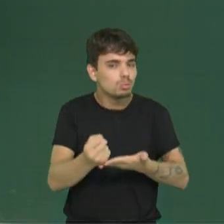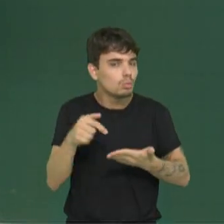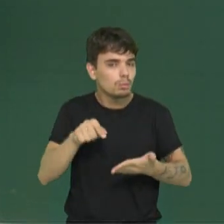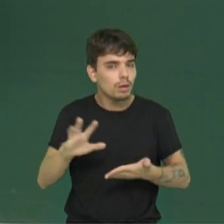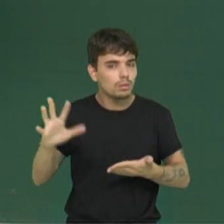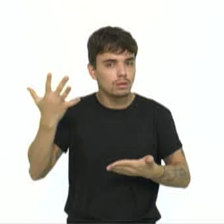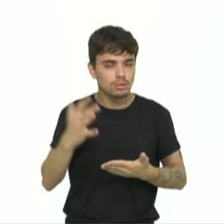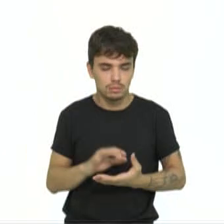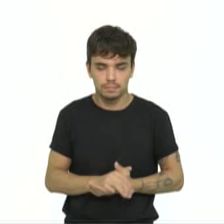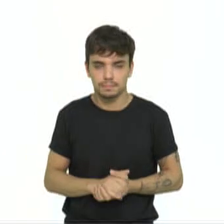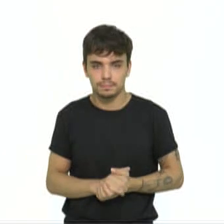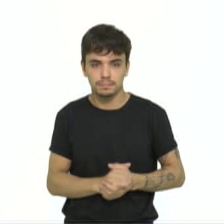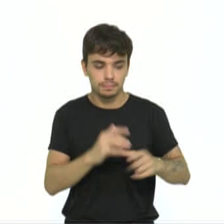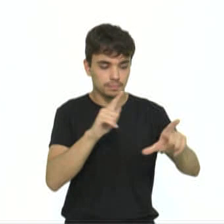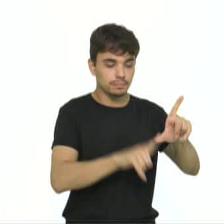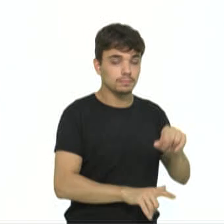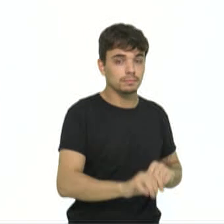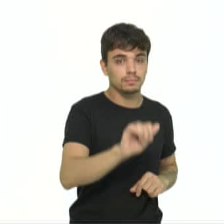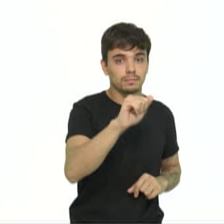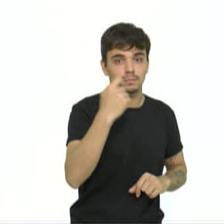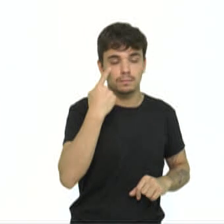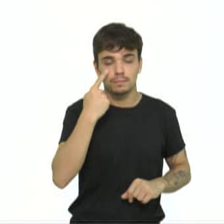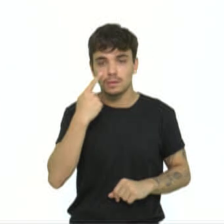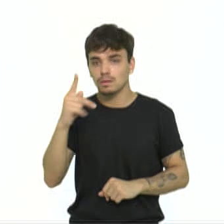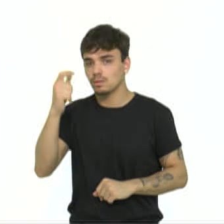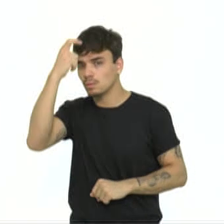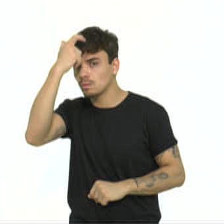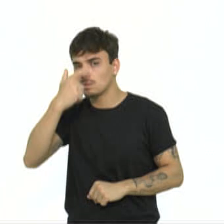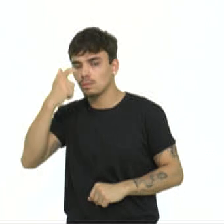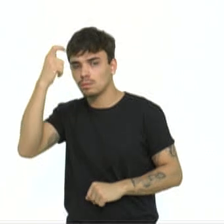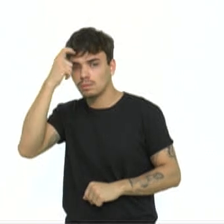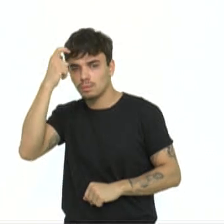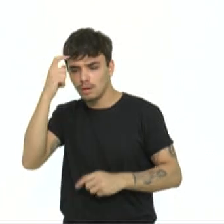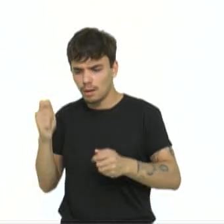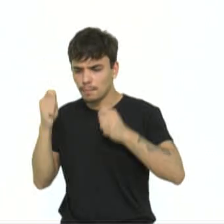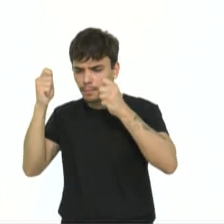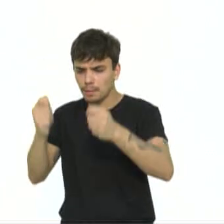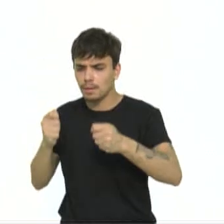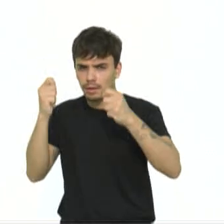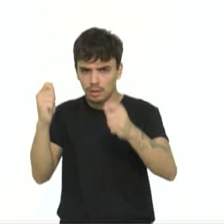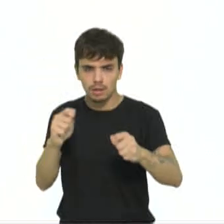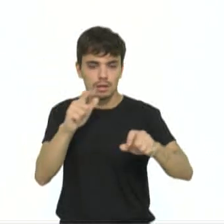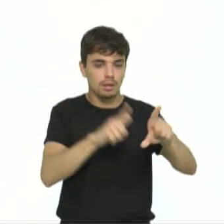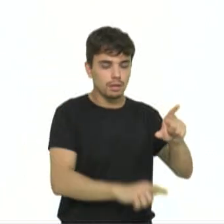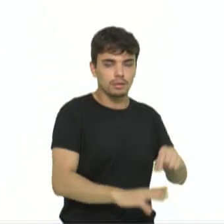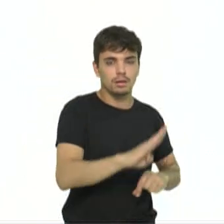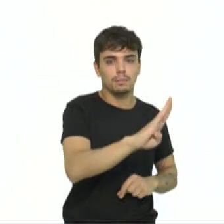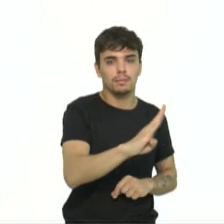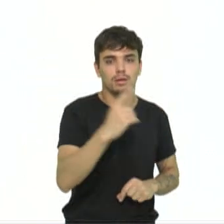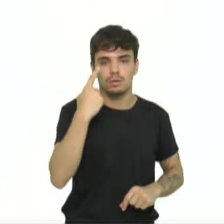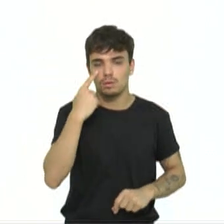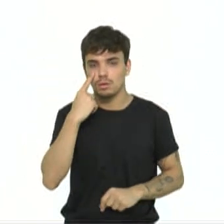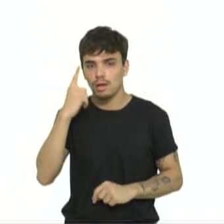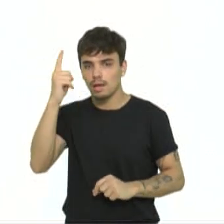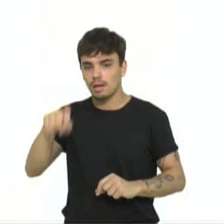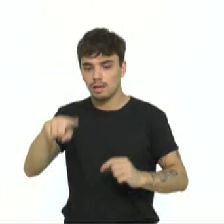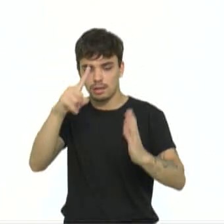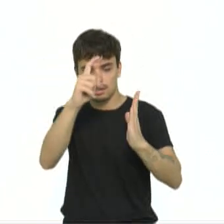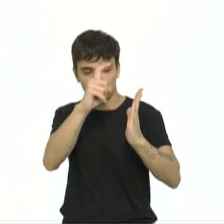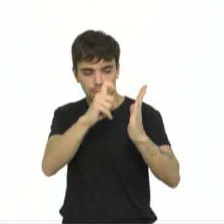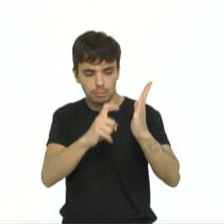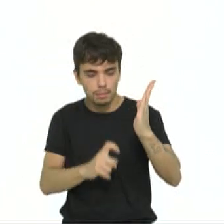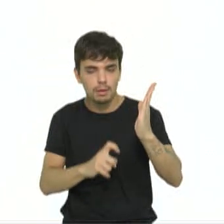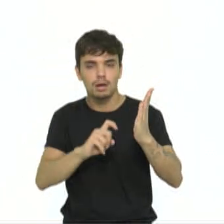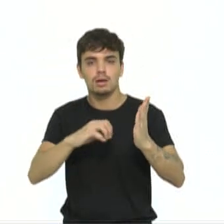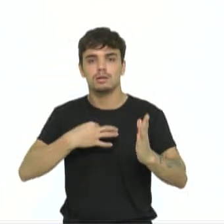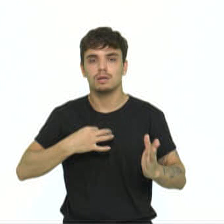isso acontecesse? Alternativa A, o seu caráter de protesto. Alternativa B, o grafite e o estilo